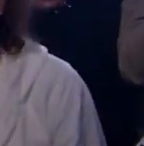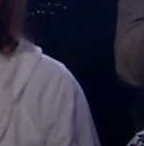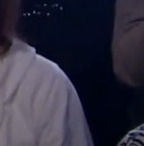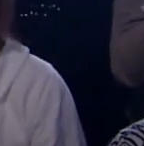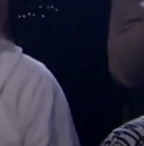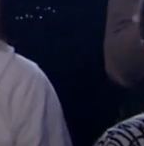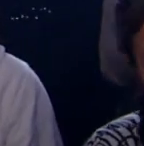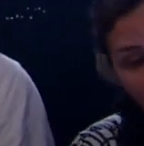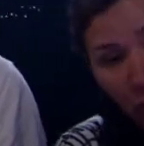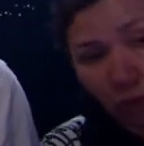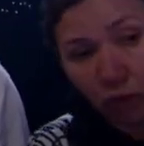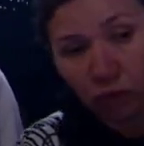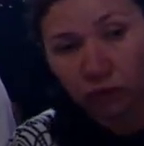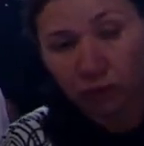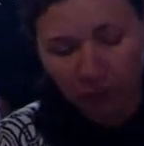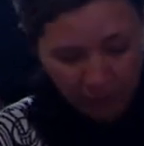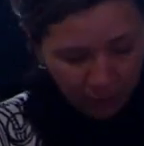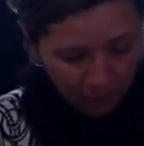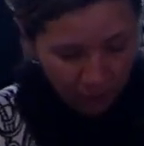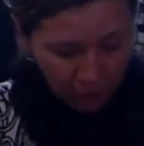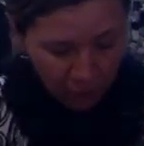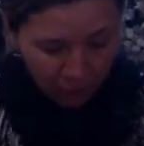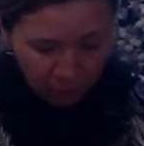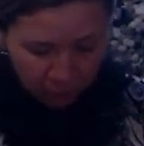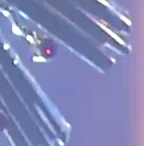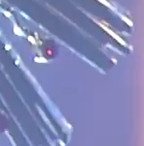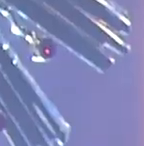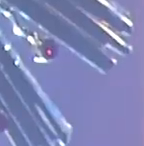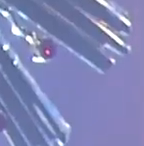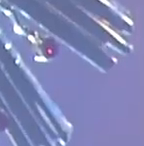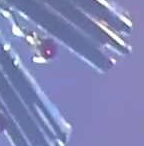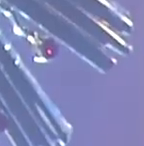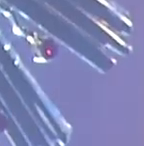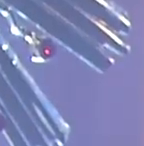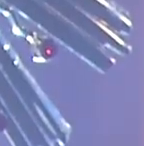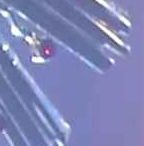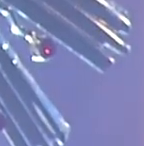Peço que ouça a minha